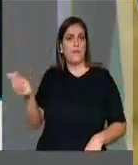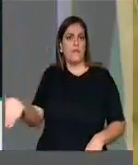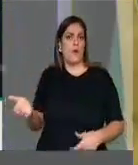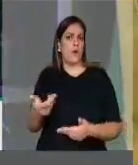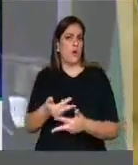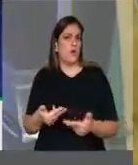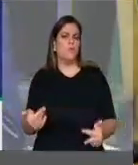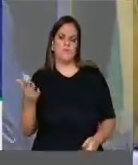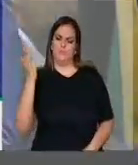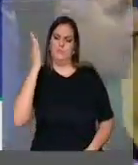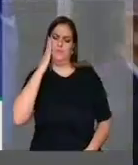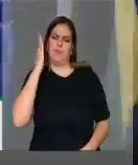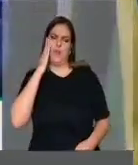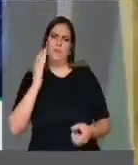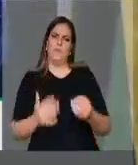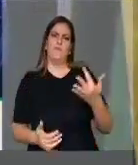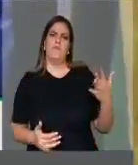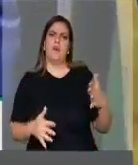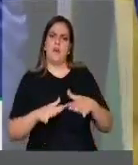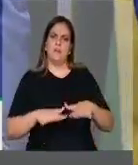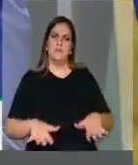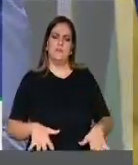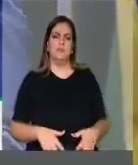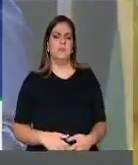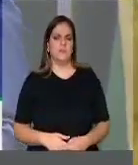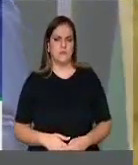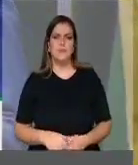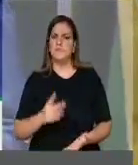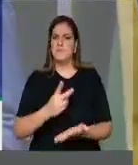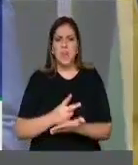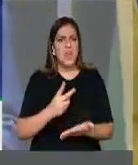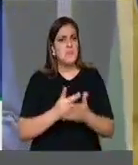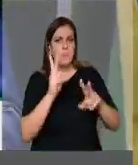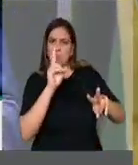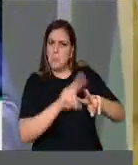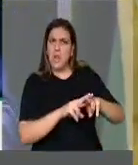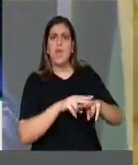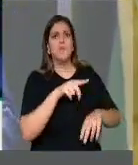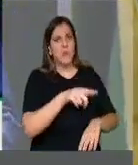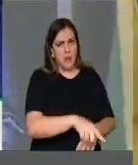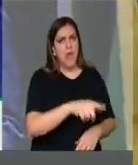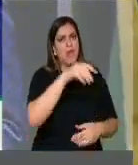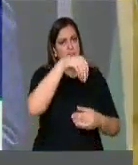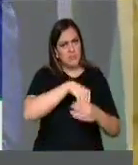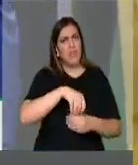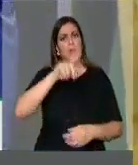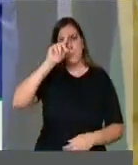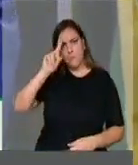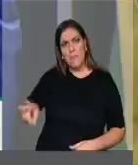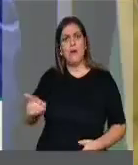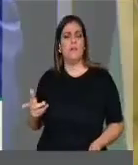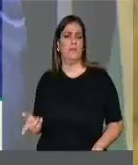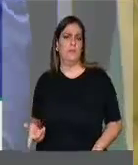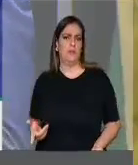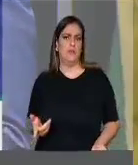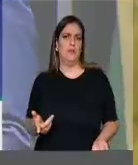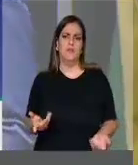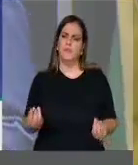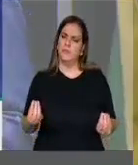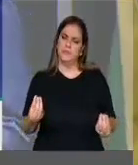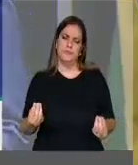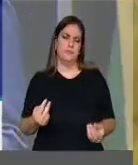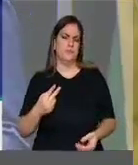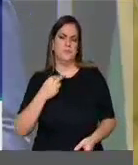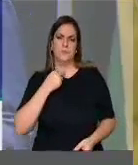facções ainda se utilizam do seu comando, mesmo as pessoas cumprindo pena, estando presas, acabam comandando o crime